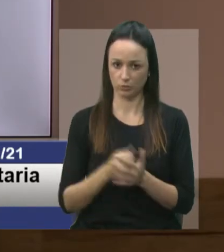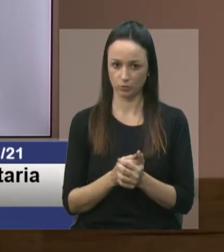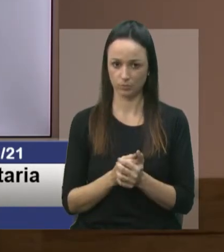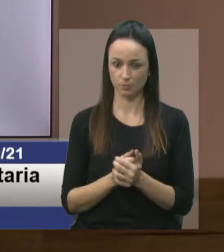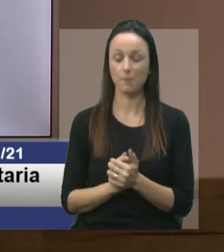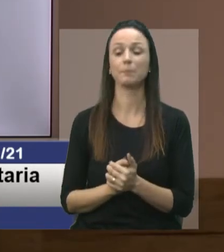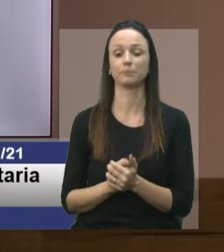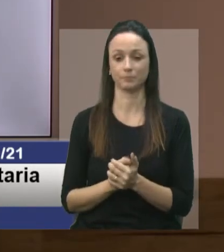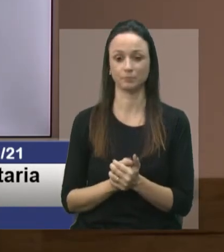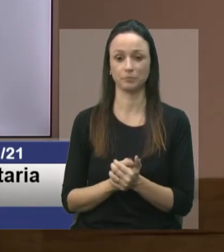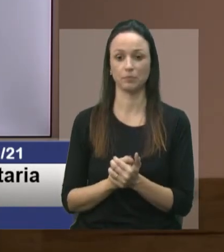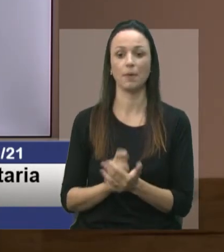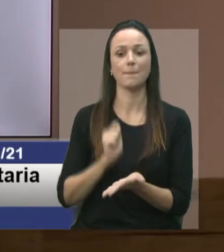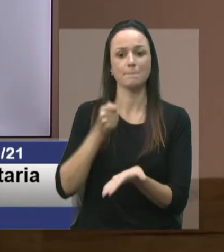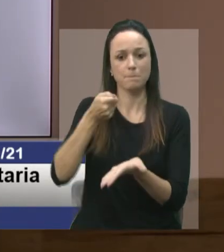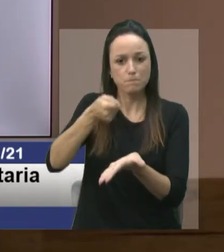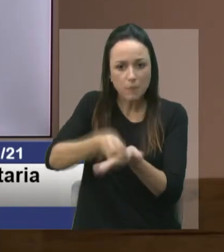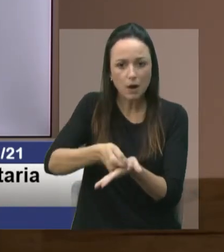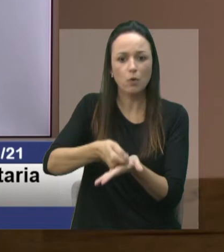R$ 4.360.625,21 e liquidou